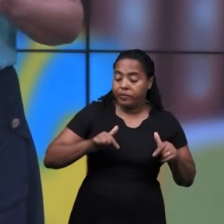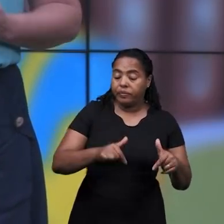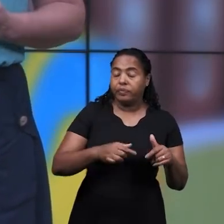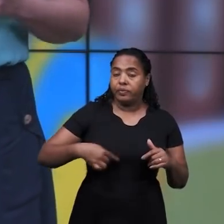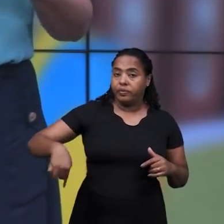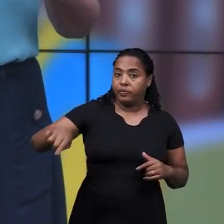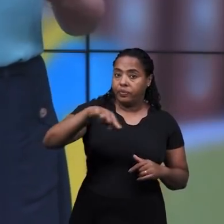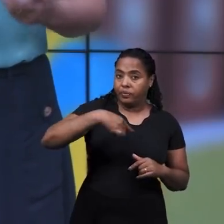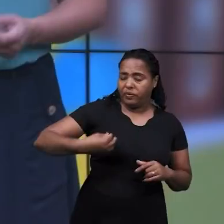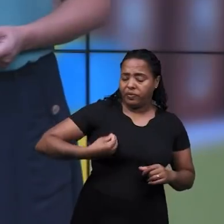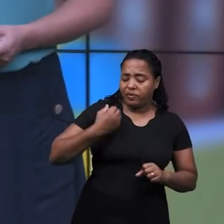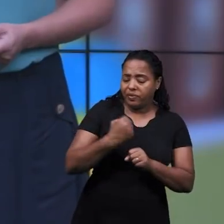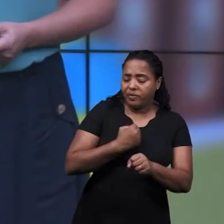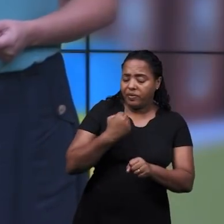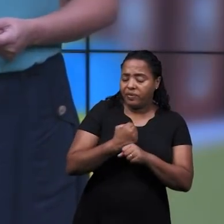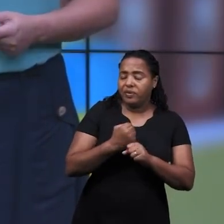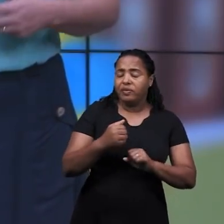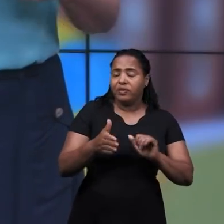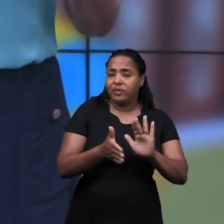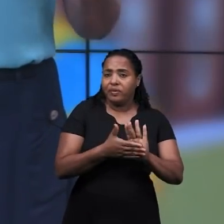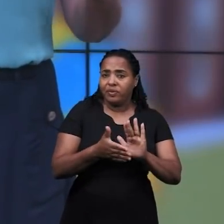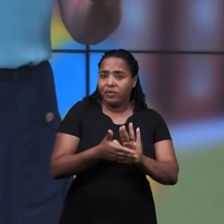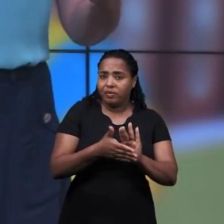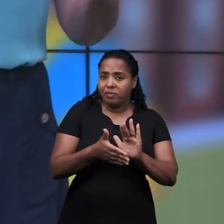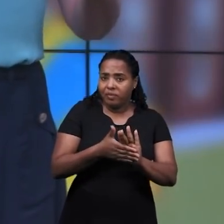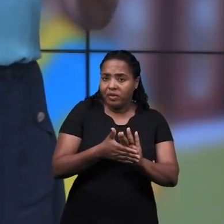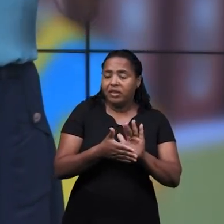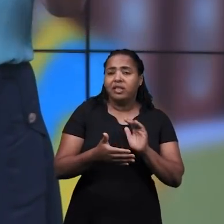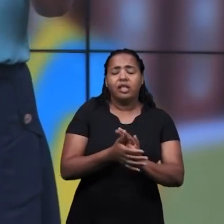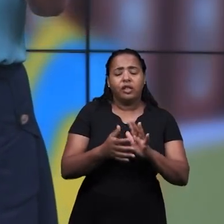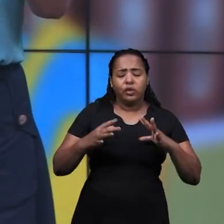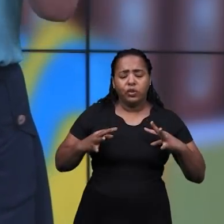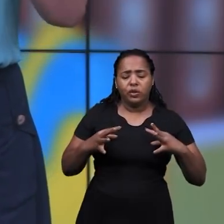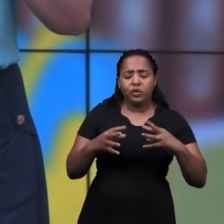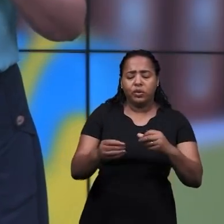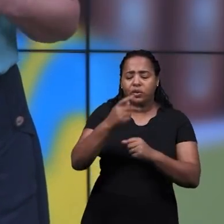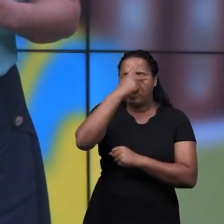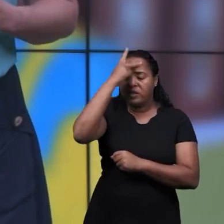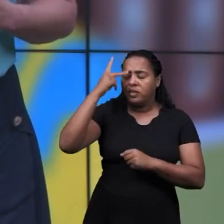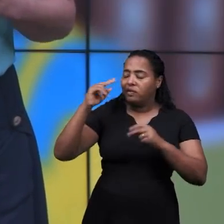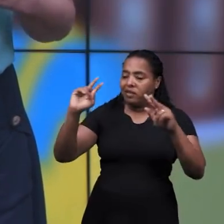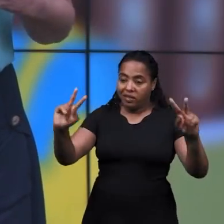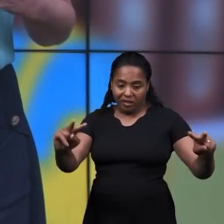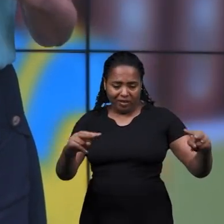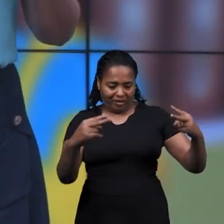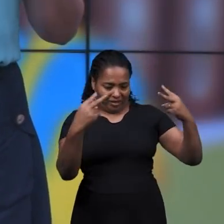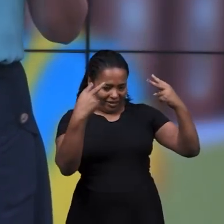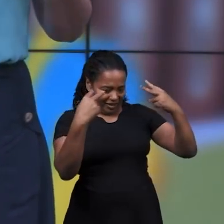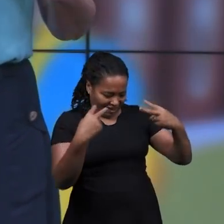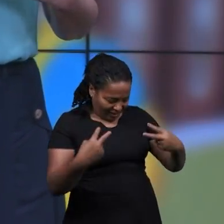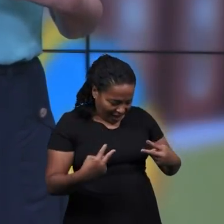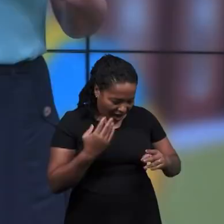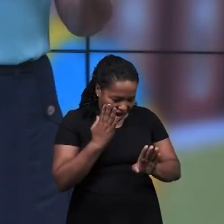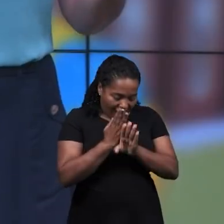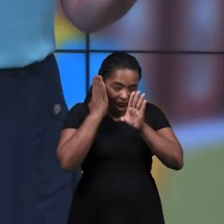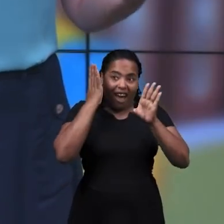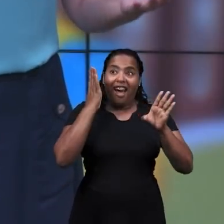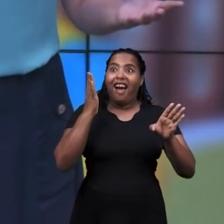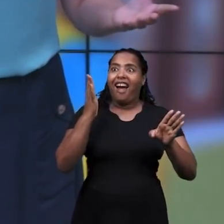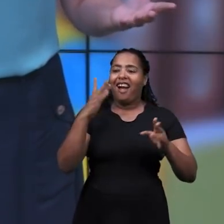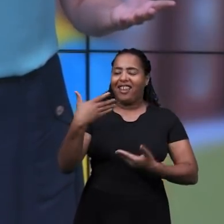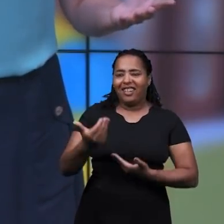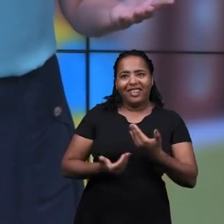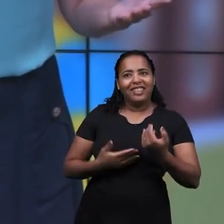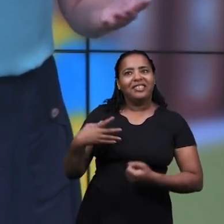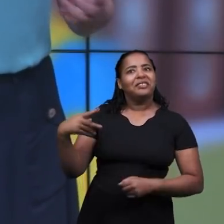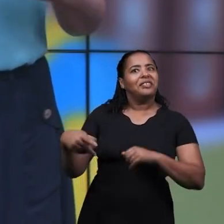vida a sua obra, o seu projeto. E que assim, todos que olhem para nós também nos identifiquem como